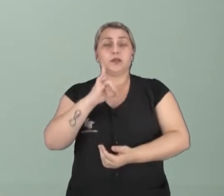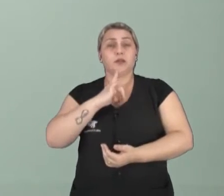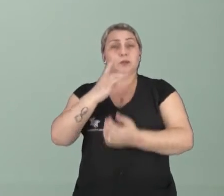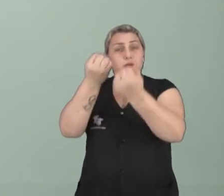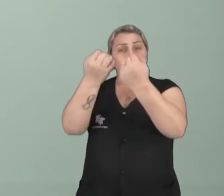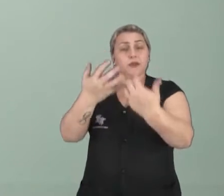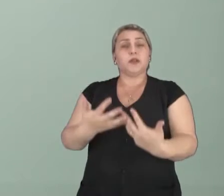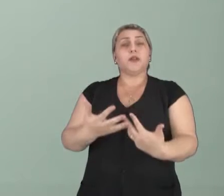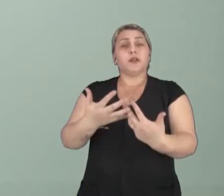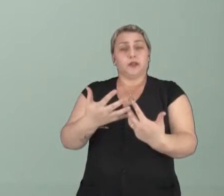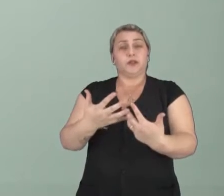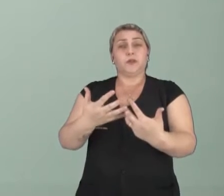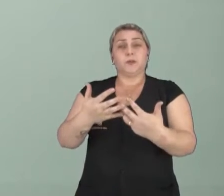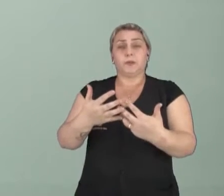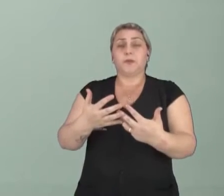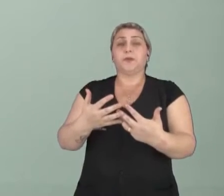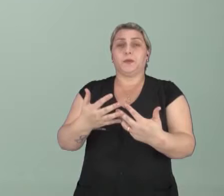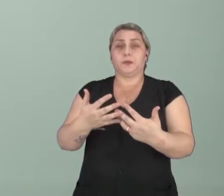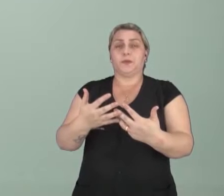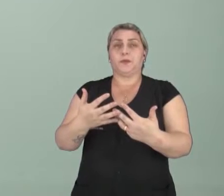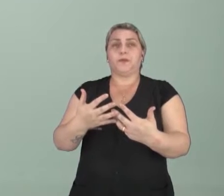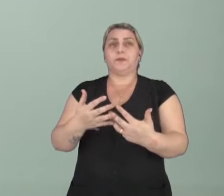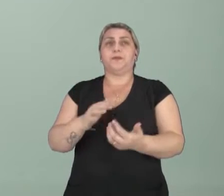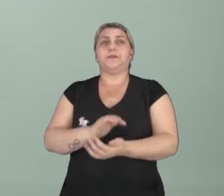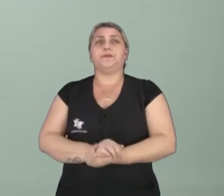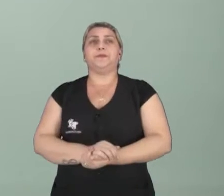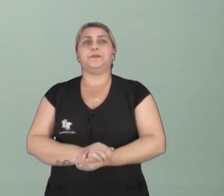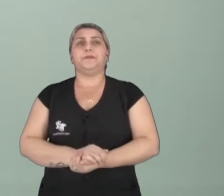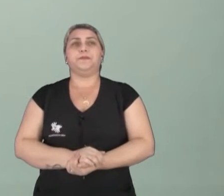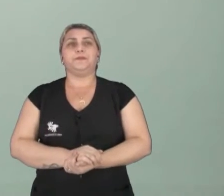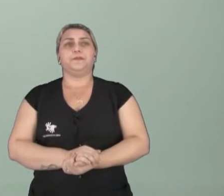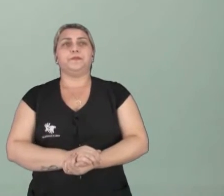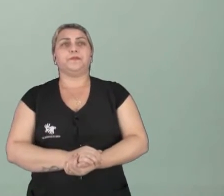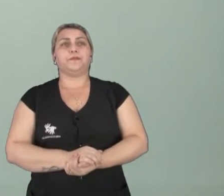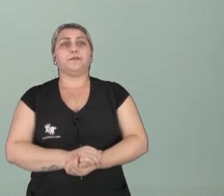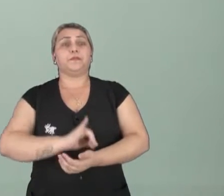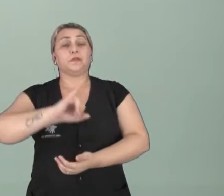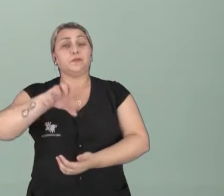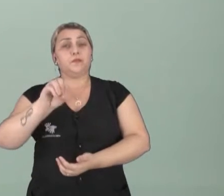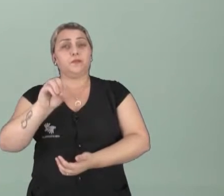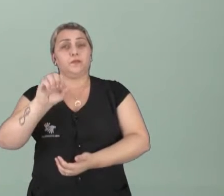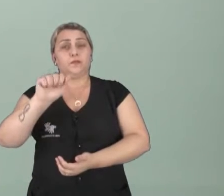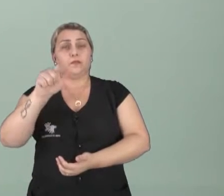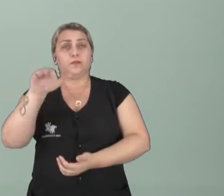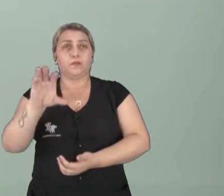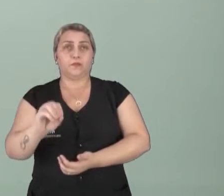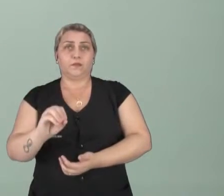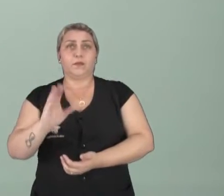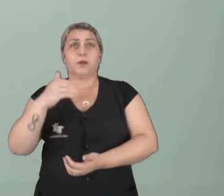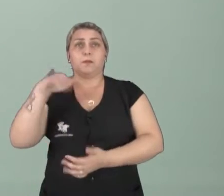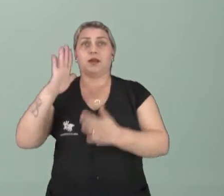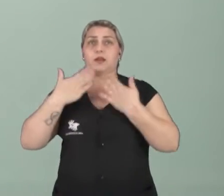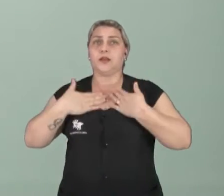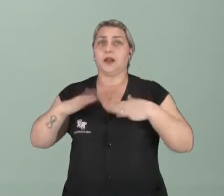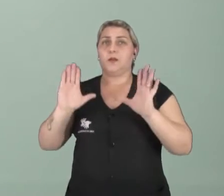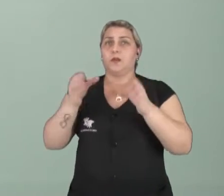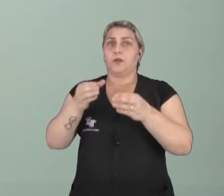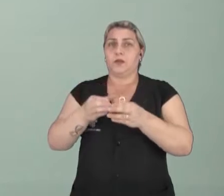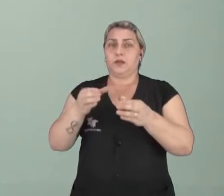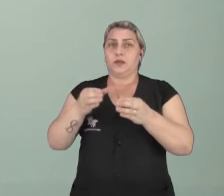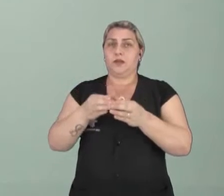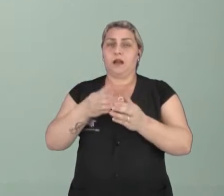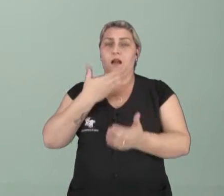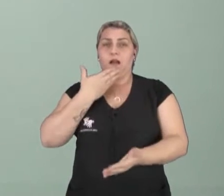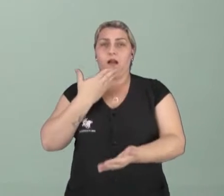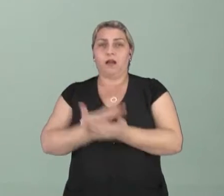uma explicação aí fazer naquele exame Não foi qualquer exame tá João que é o mais calmo da turma